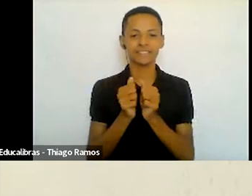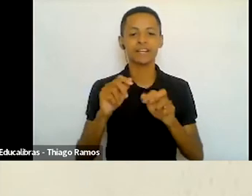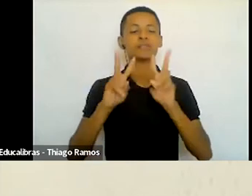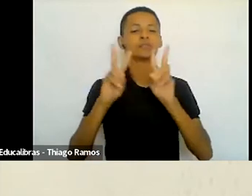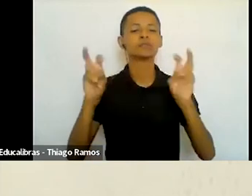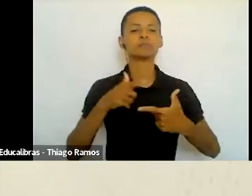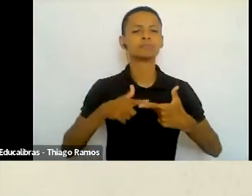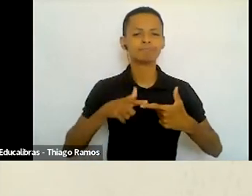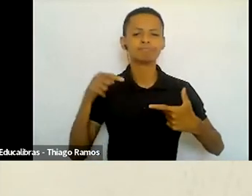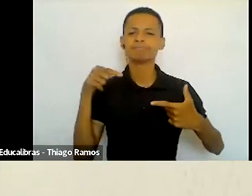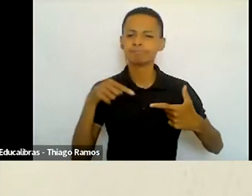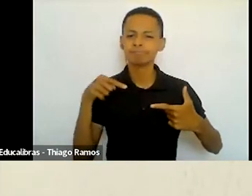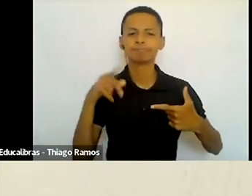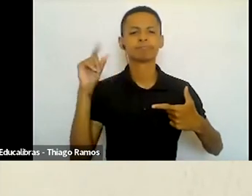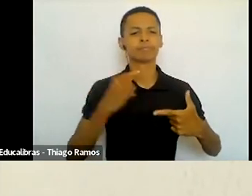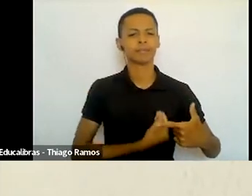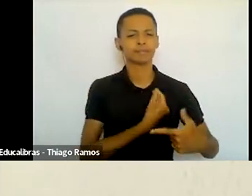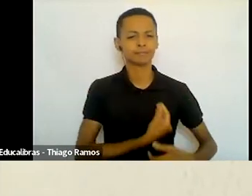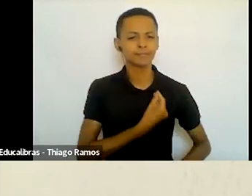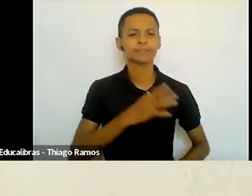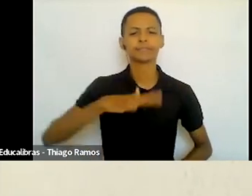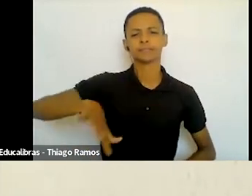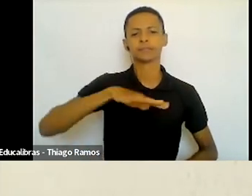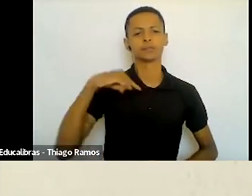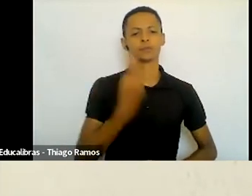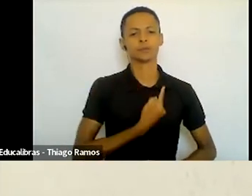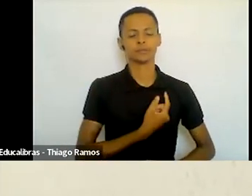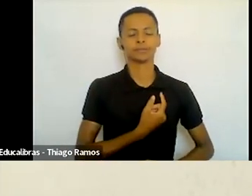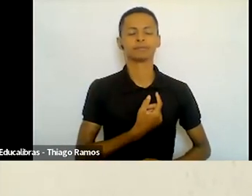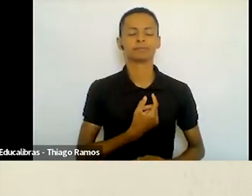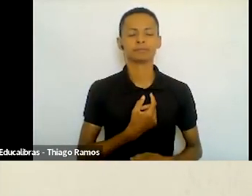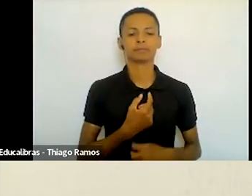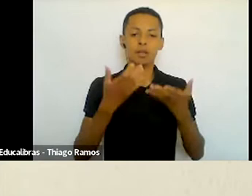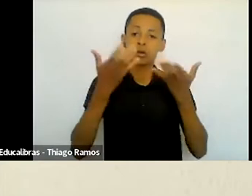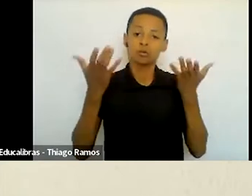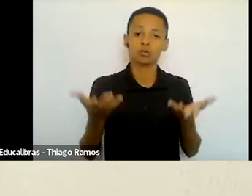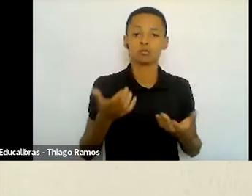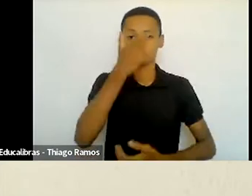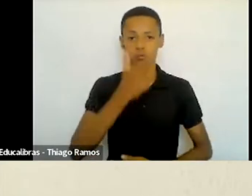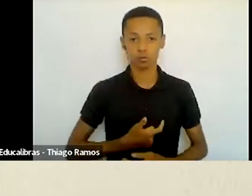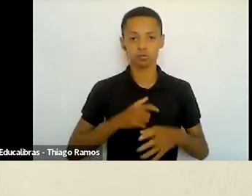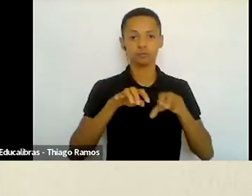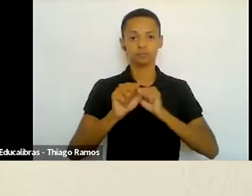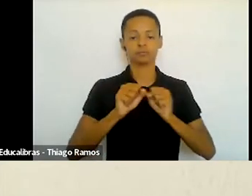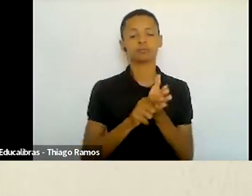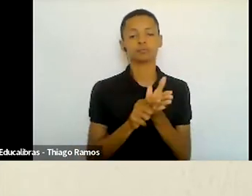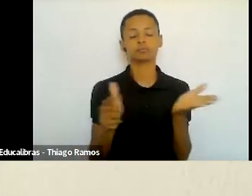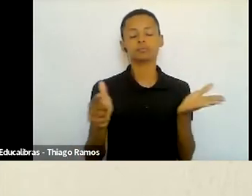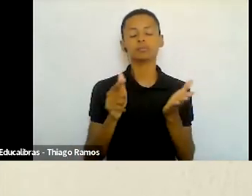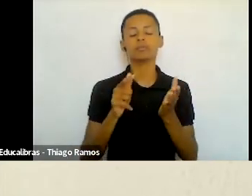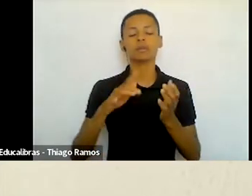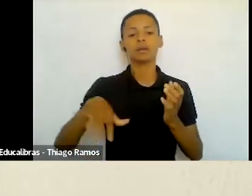tão presente na nossa vida, né? Eu sou jornalista há 10 anos e